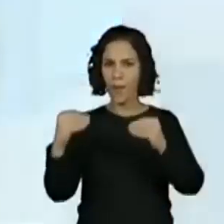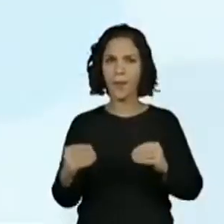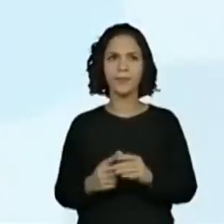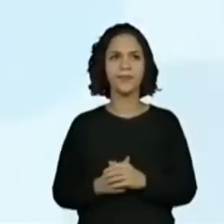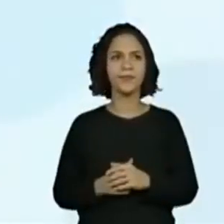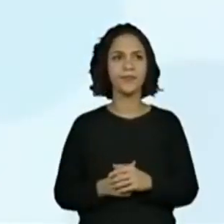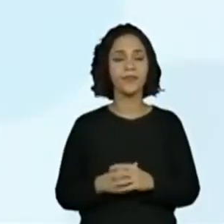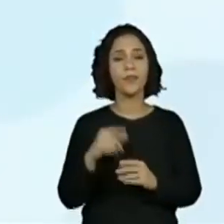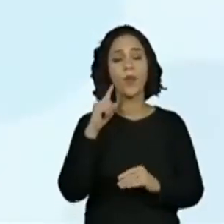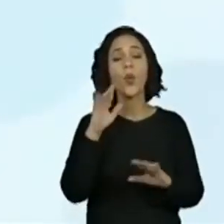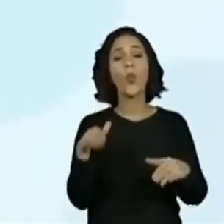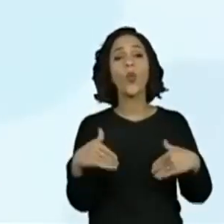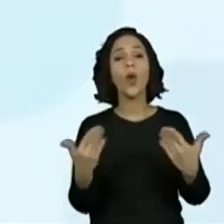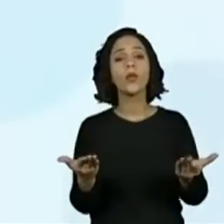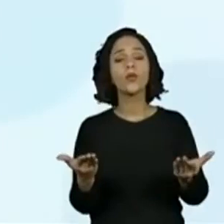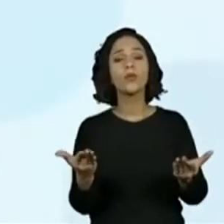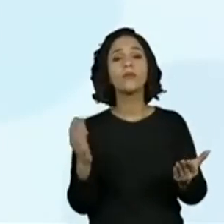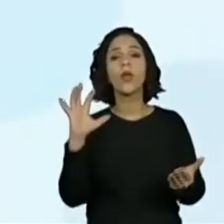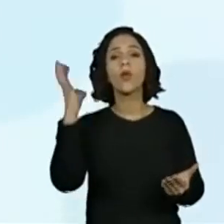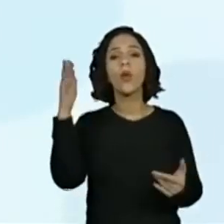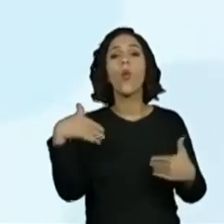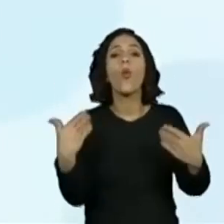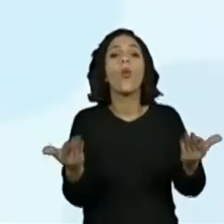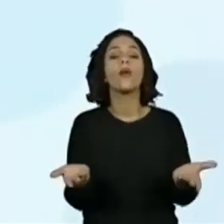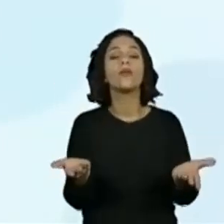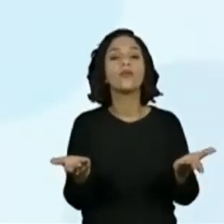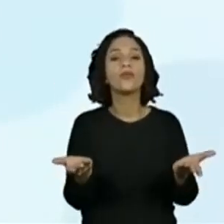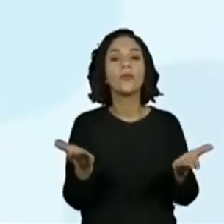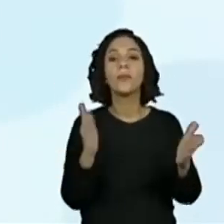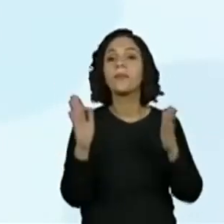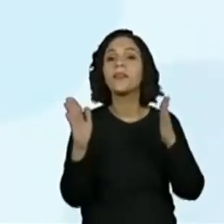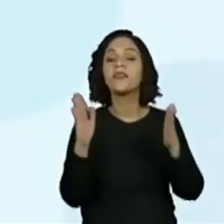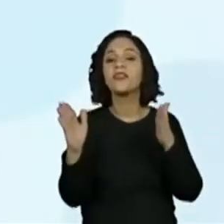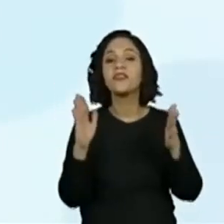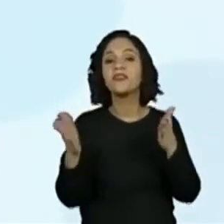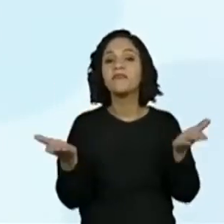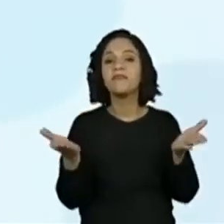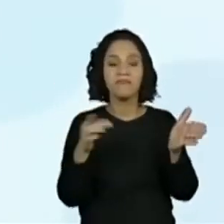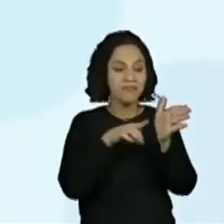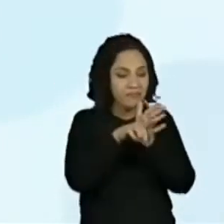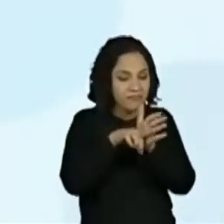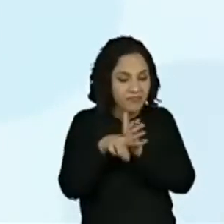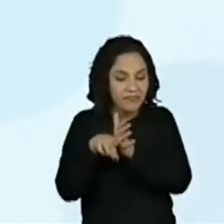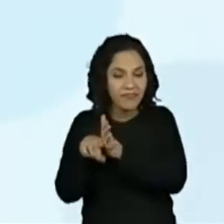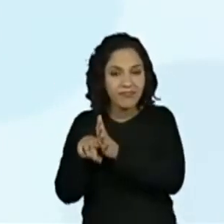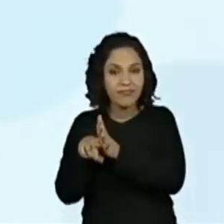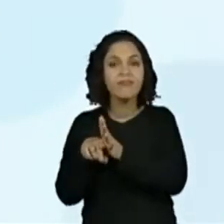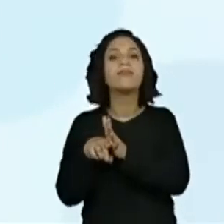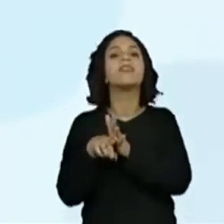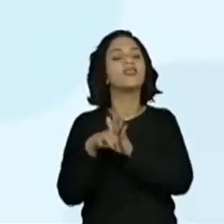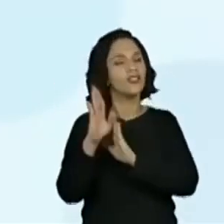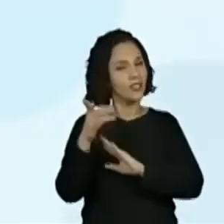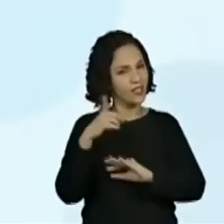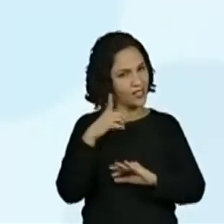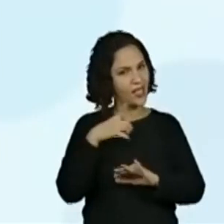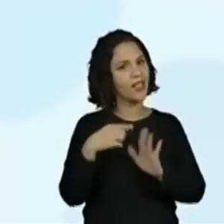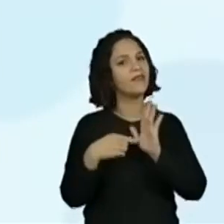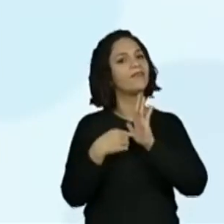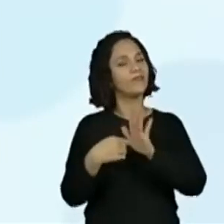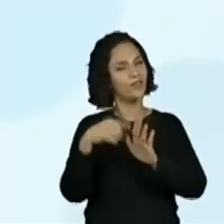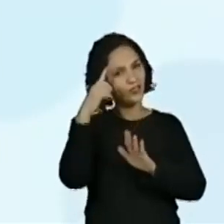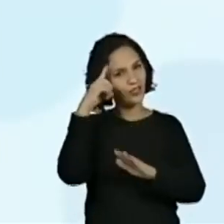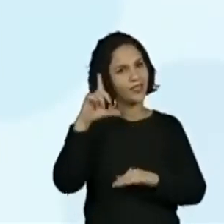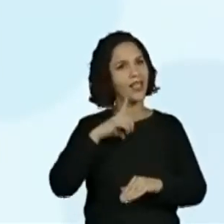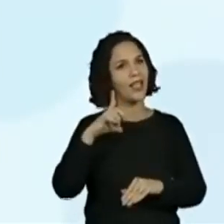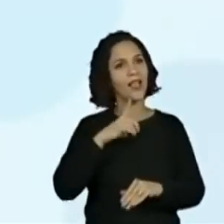E quando aconteceu? Ficou claro quando aconteceu essa pesquisa aí da preocupação dos jovens? Tinha uma data, não tinha? Tinha uma data,